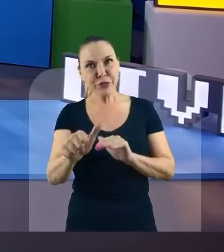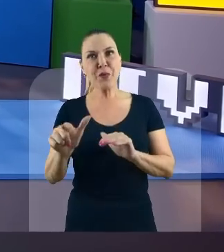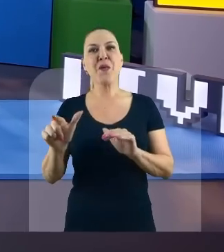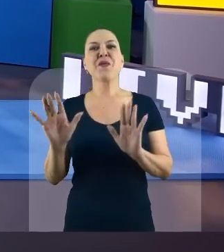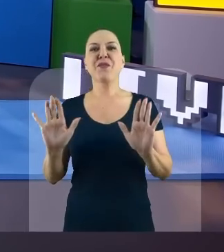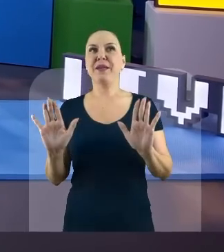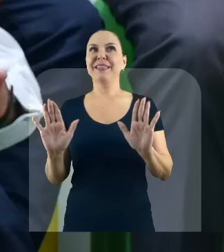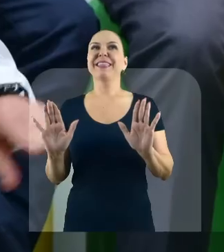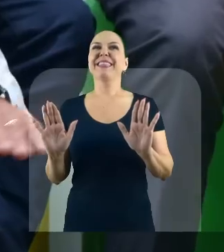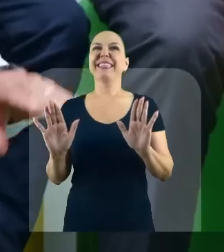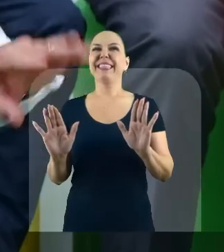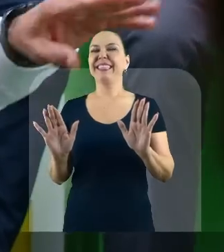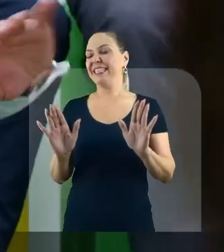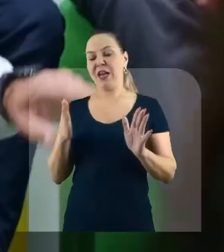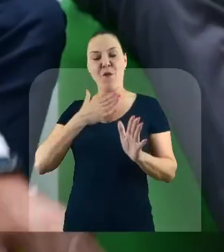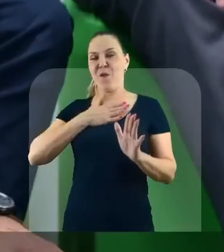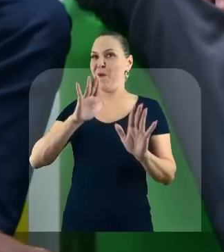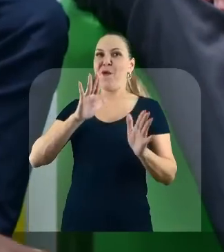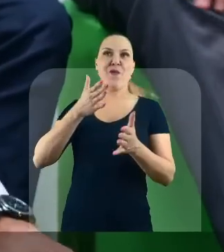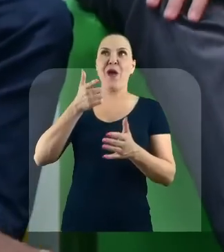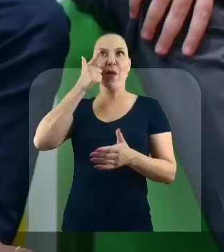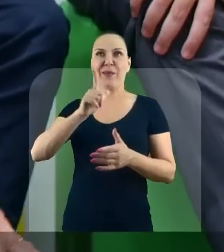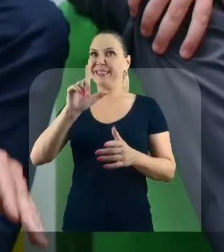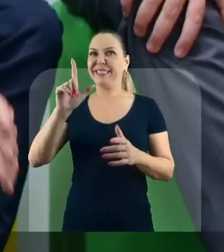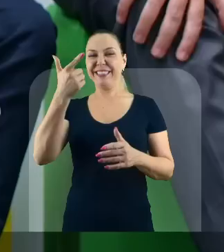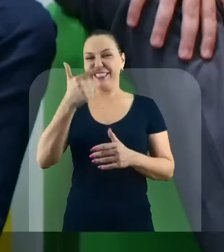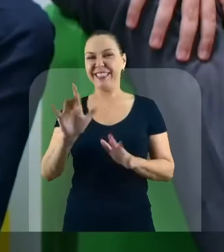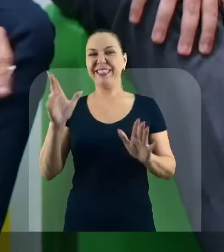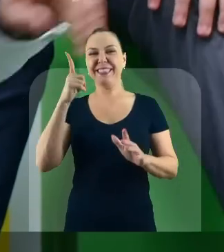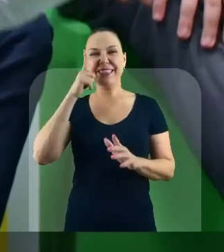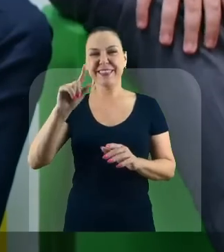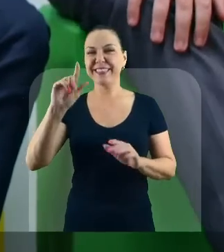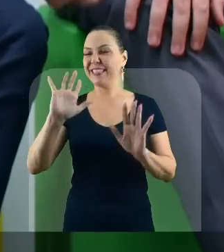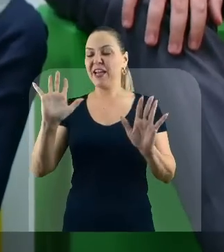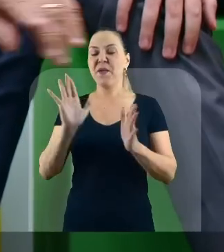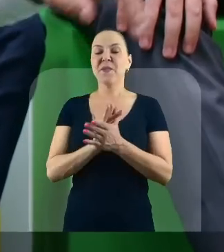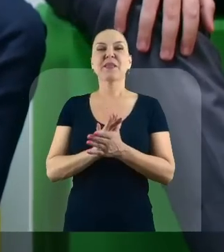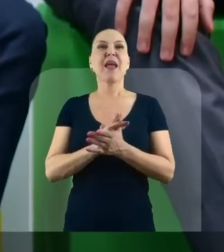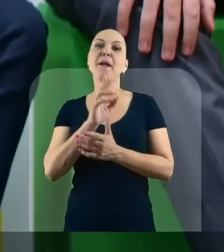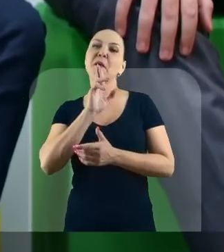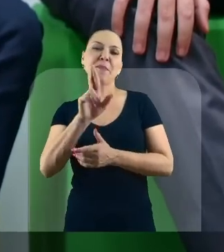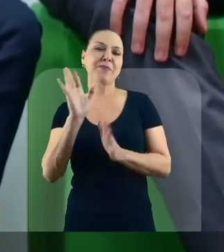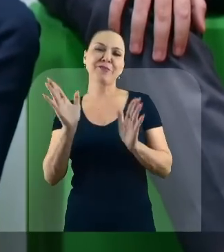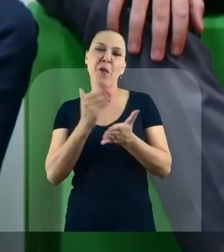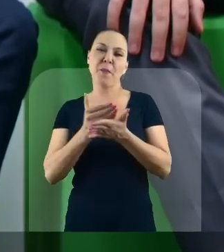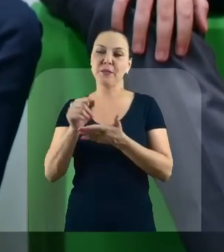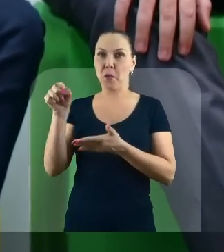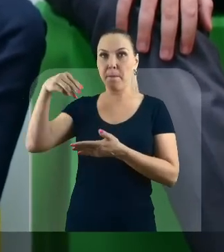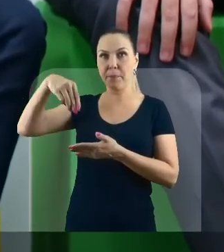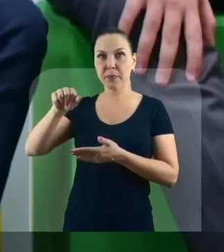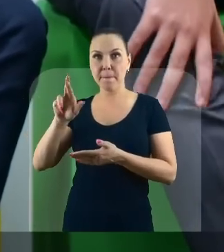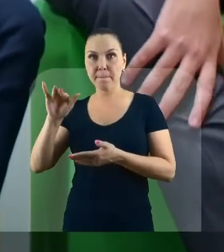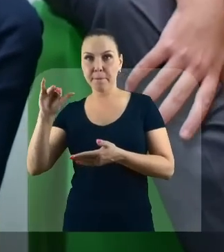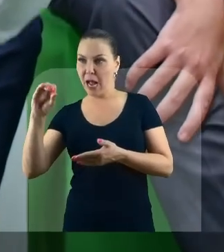Através do foro você não vai conseguir. Não. Através do foro... E é fácil responder, porque vocês já responderam. Vou começar pelo que o Marcos Pontes,